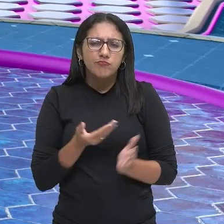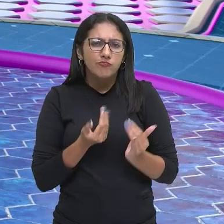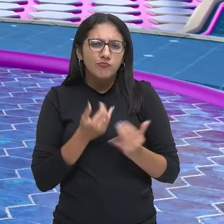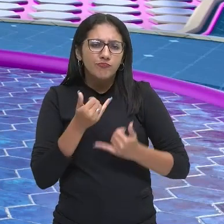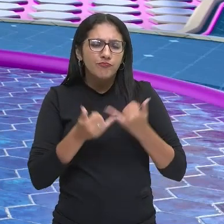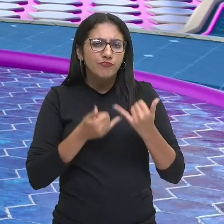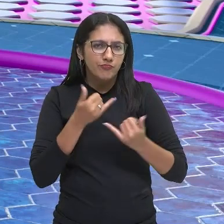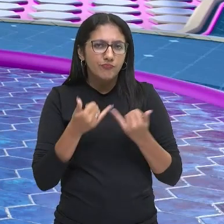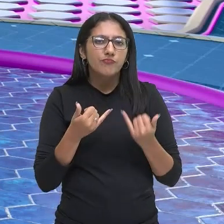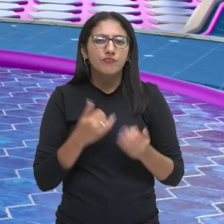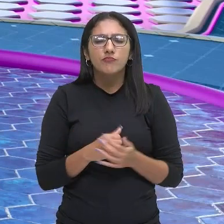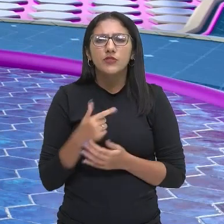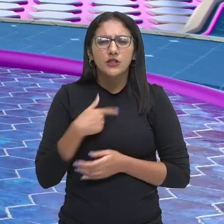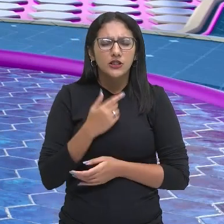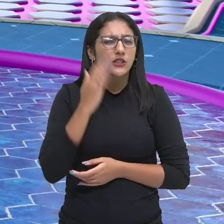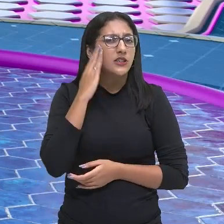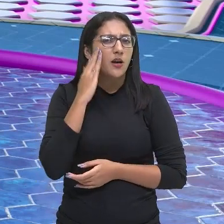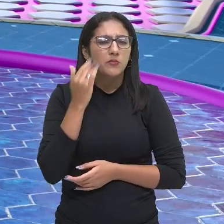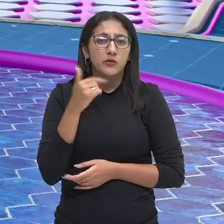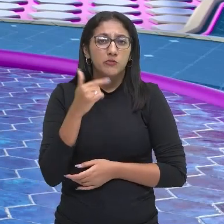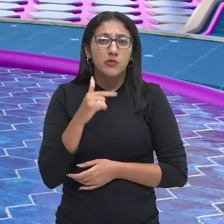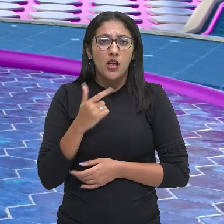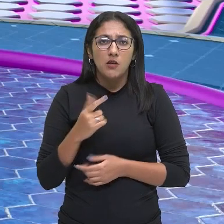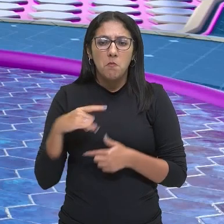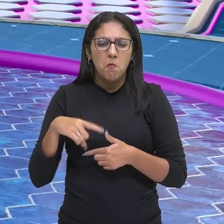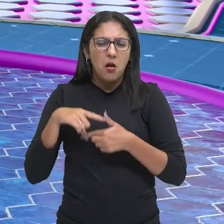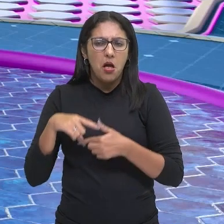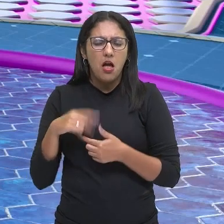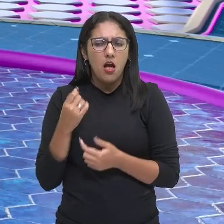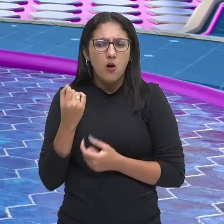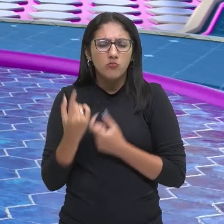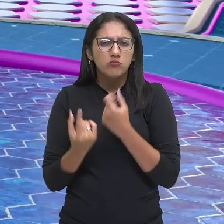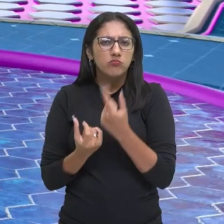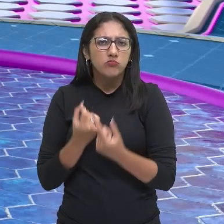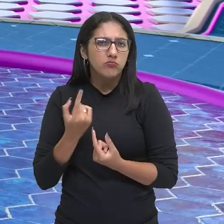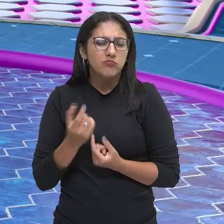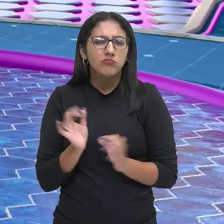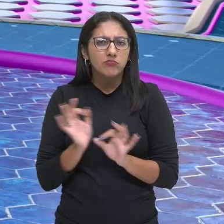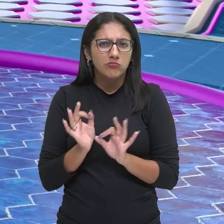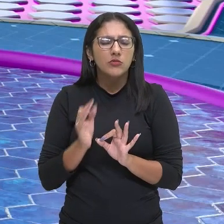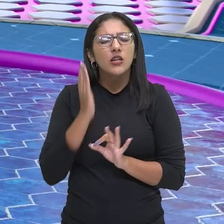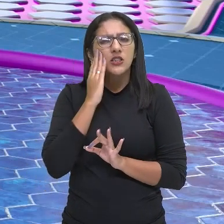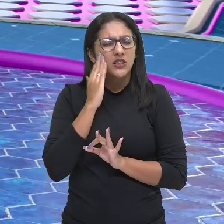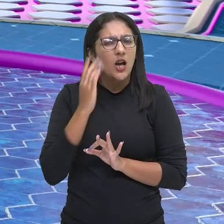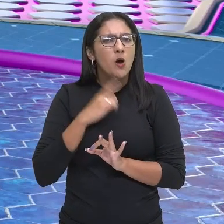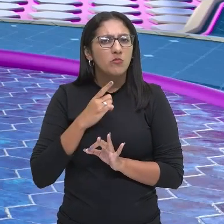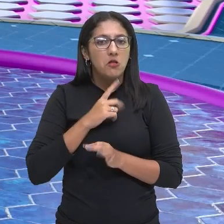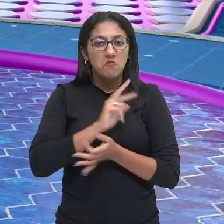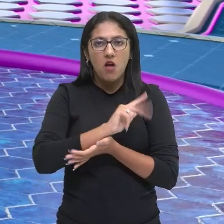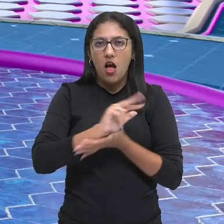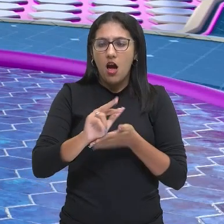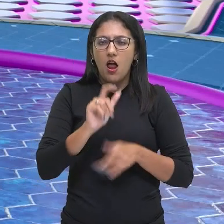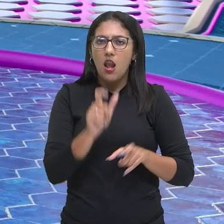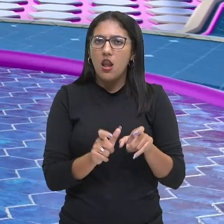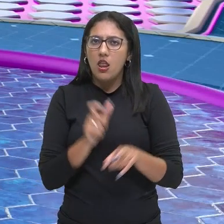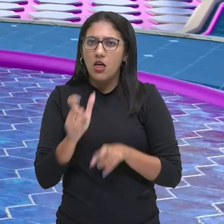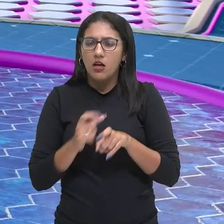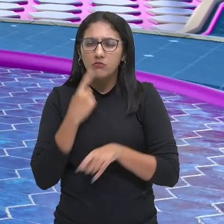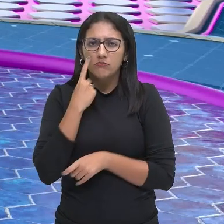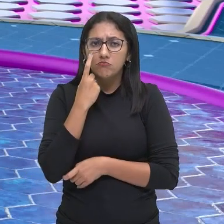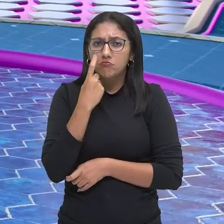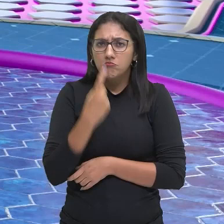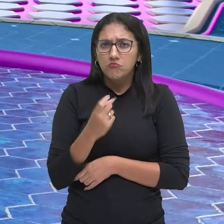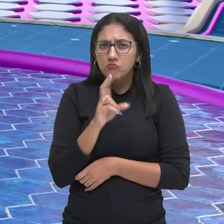não se trata de atitude isolada e que muitas pessoas se utilizam da vulnerabilidade das plataformas